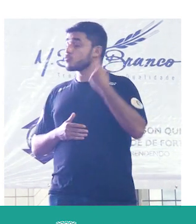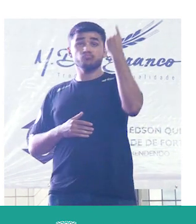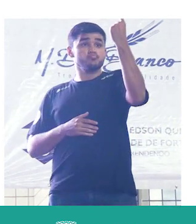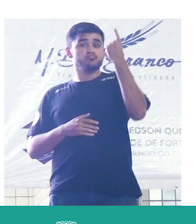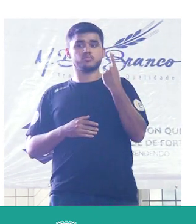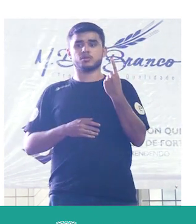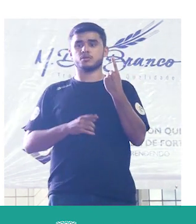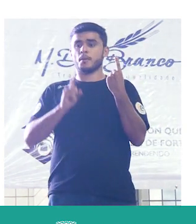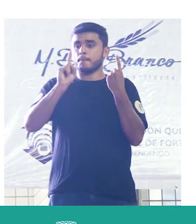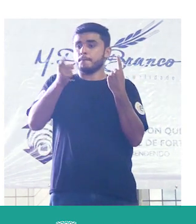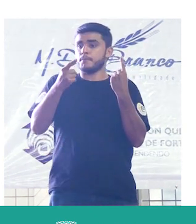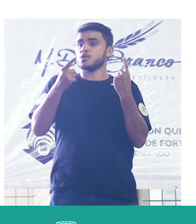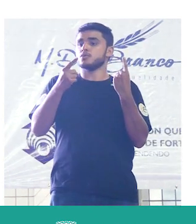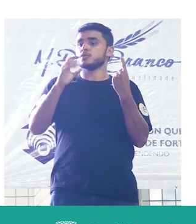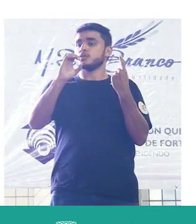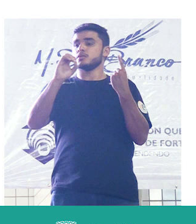mol,